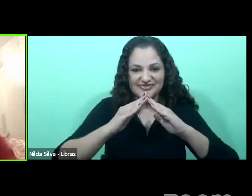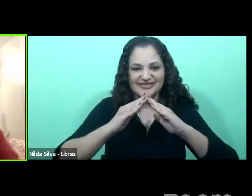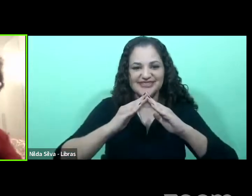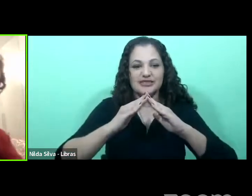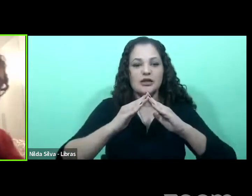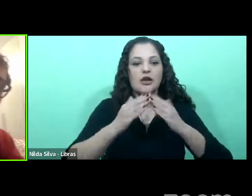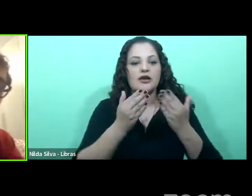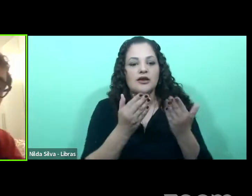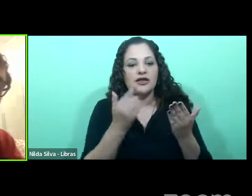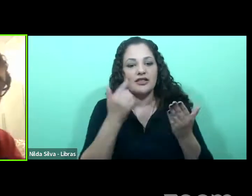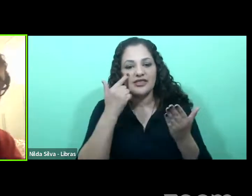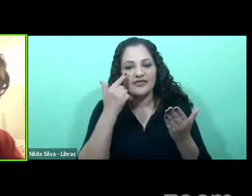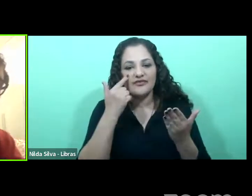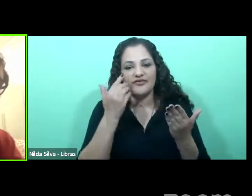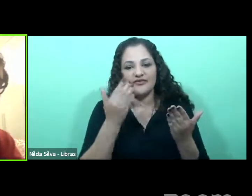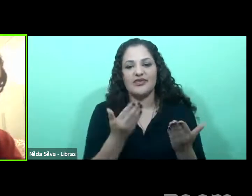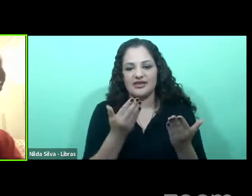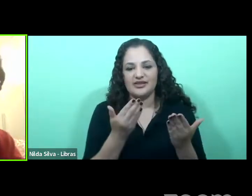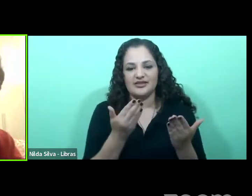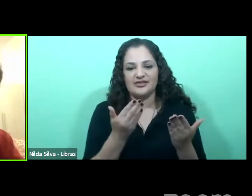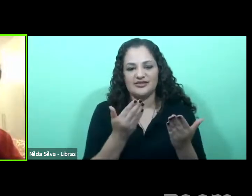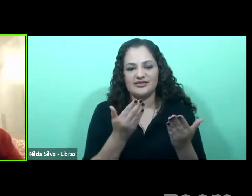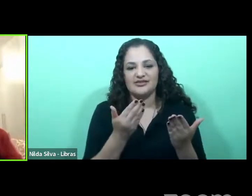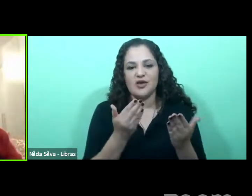esse vinil aqui.